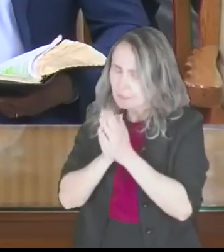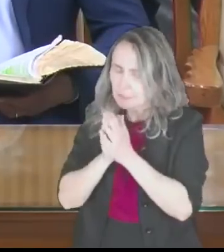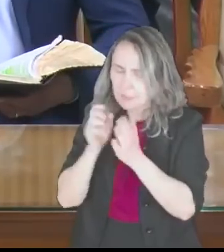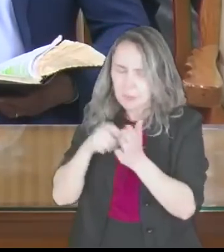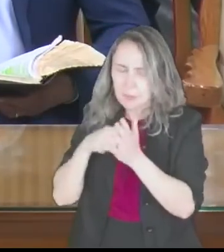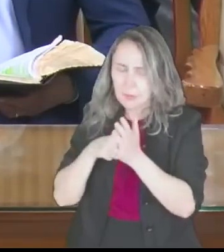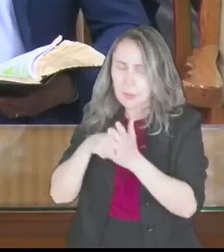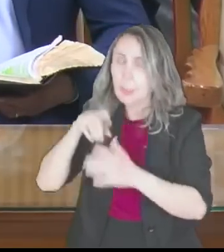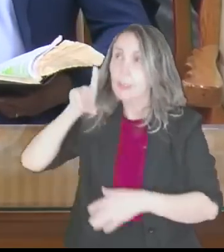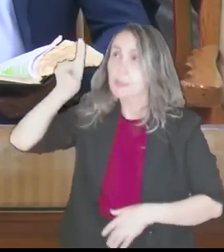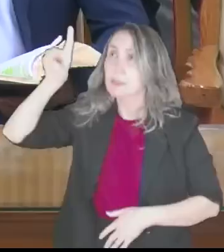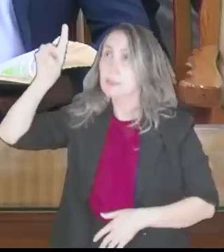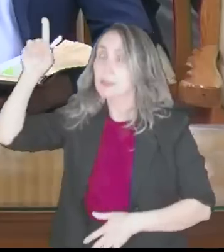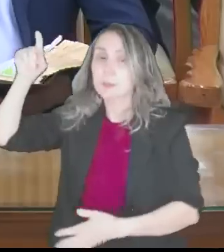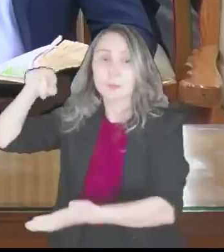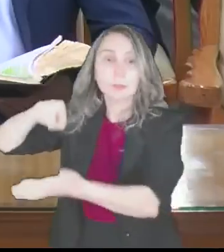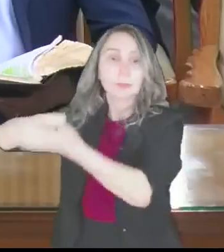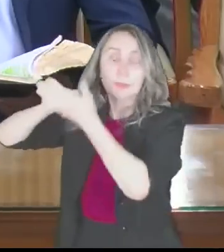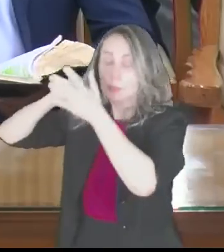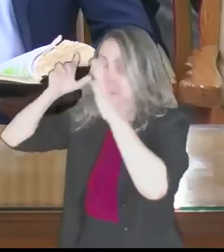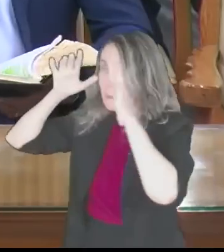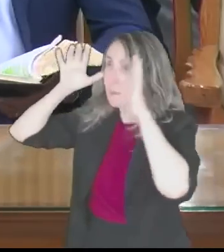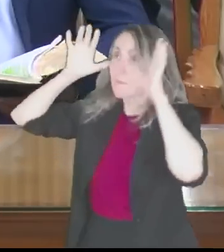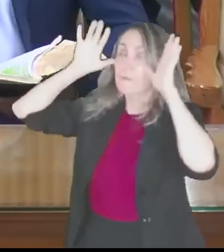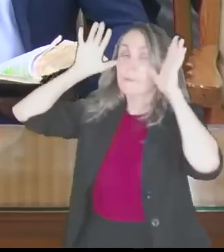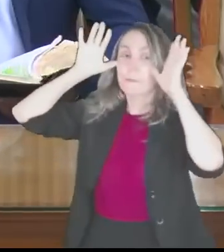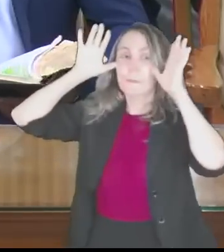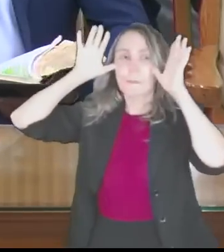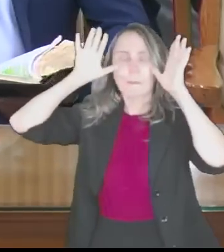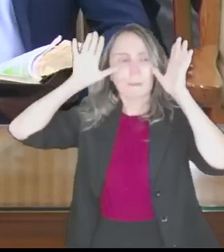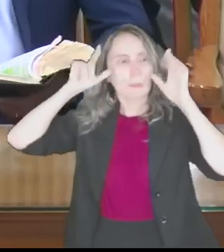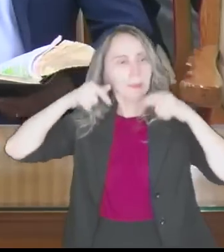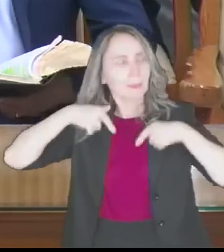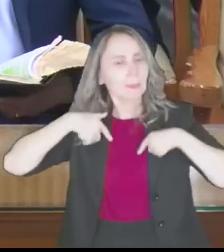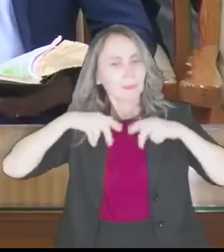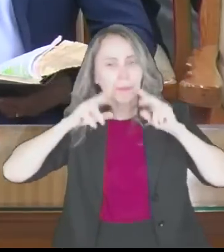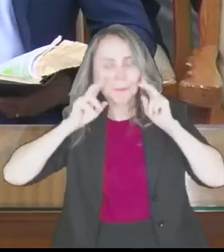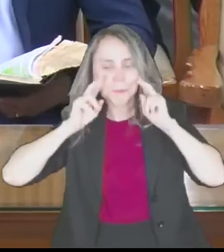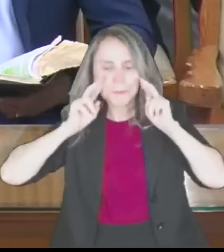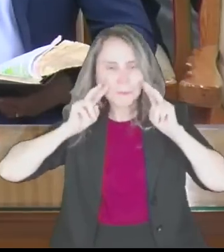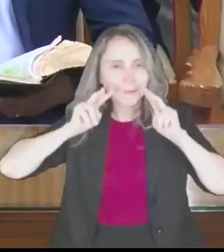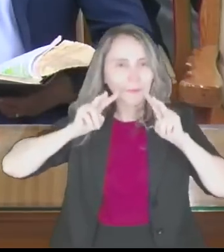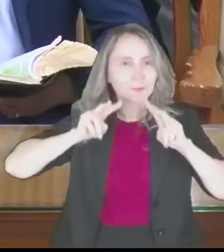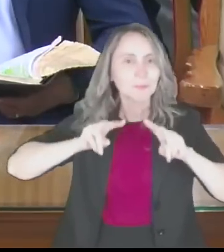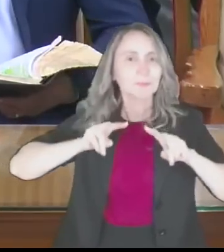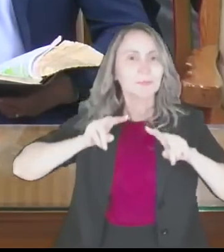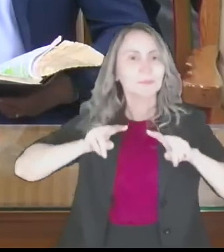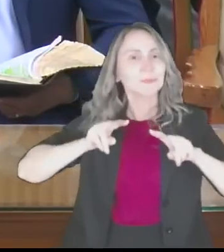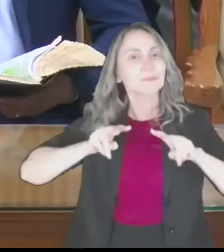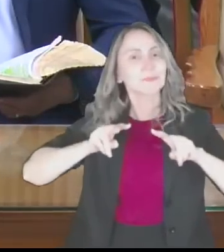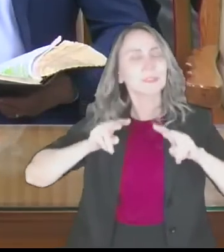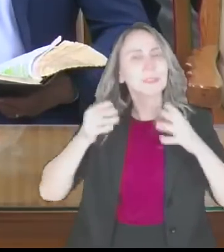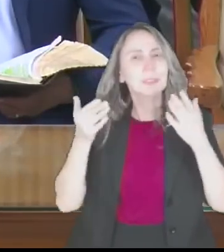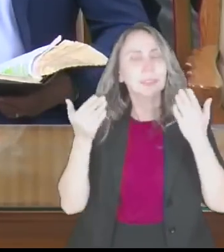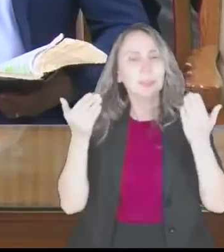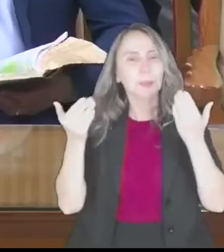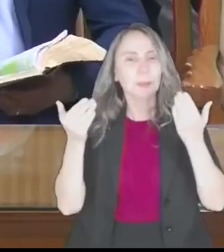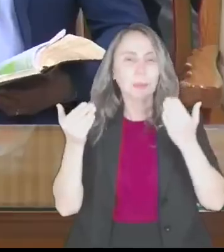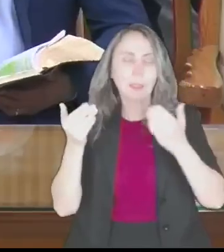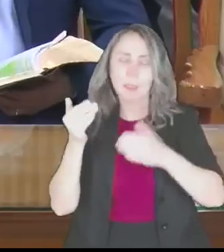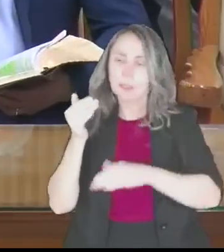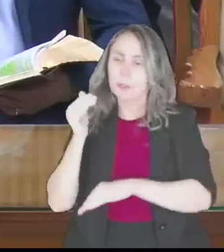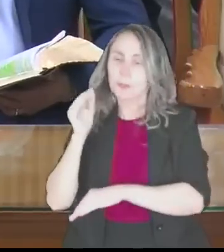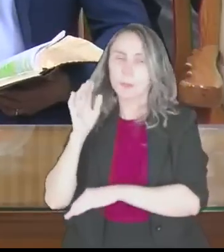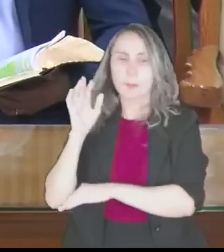uma visão. Glória a Deus. Eu vi o campo que eu estava tomando conta. Eu vi um partido de cana da oração bem grande. E